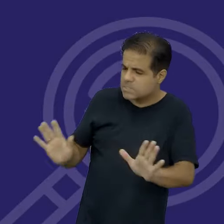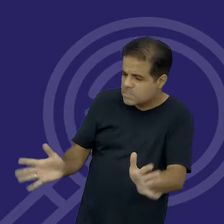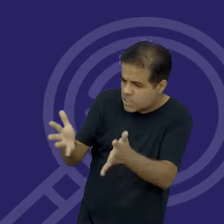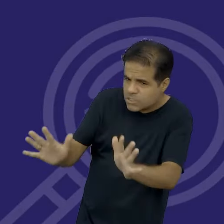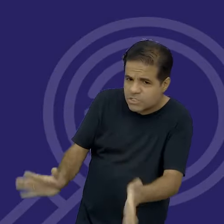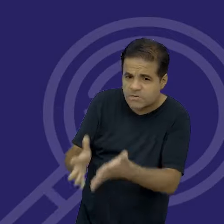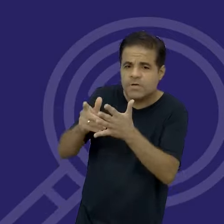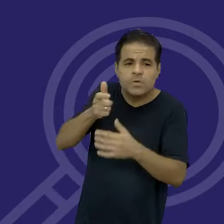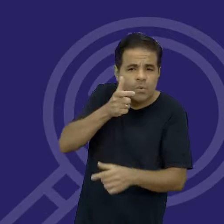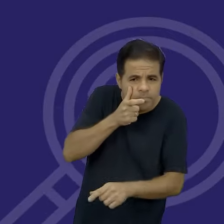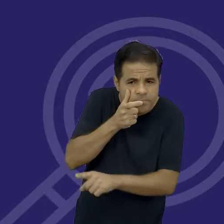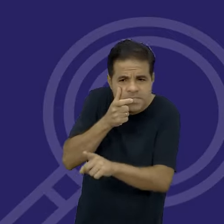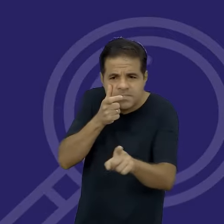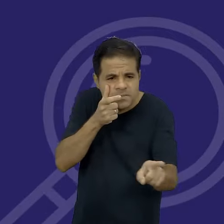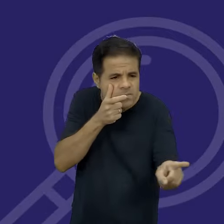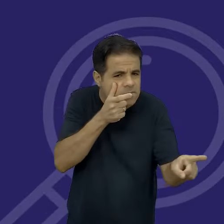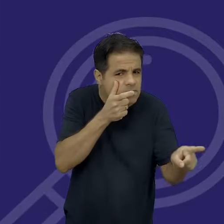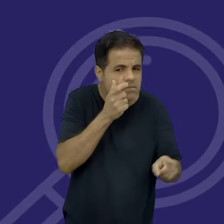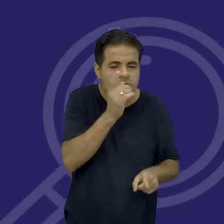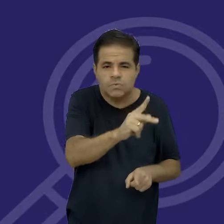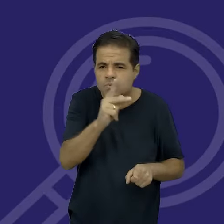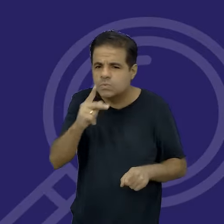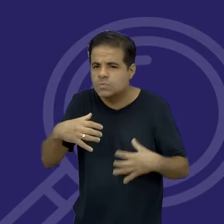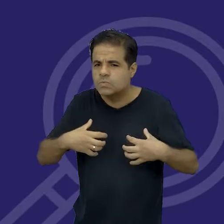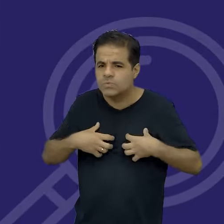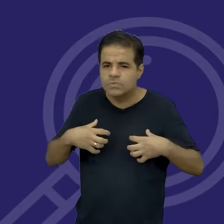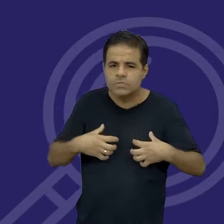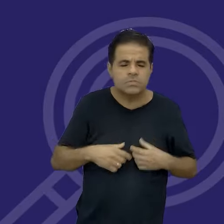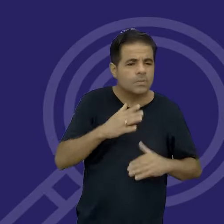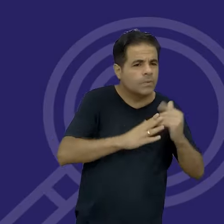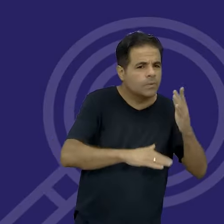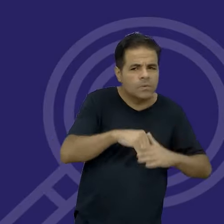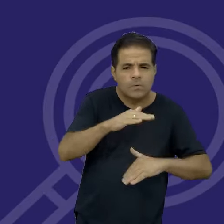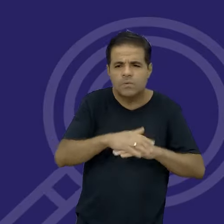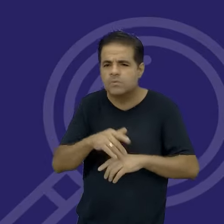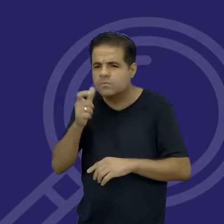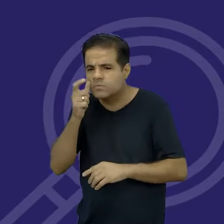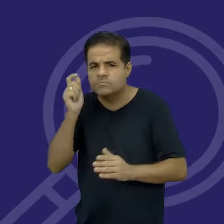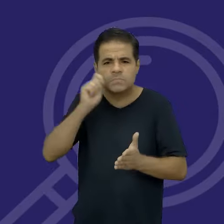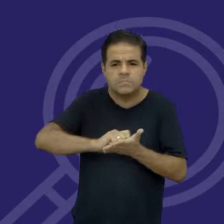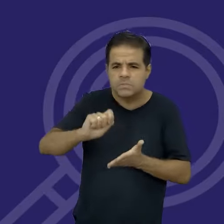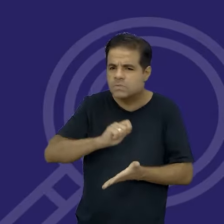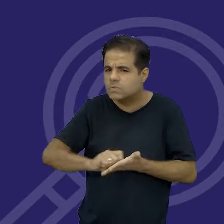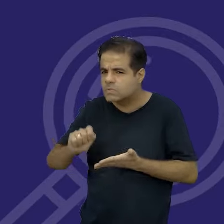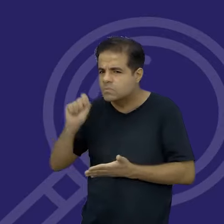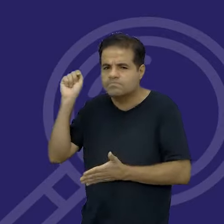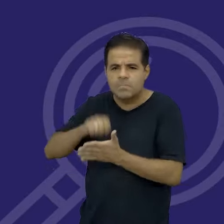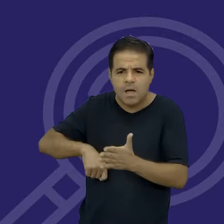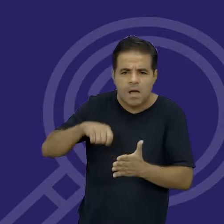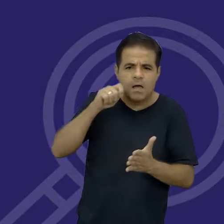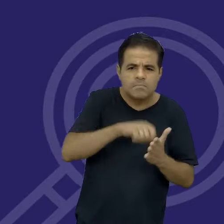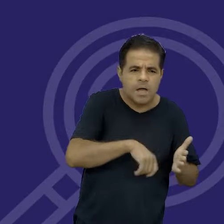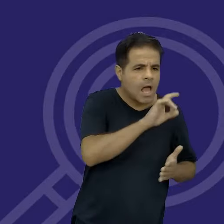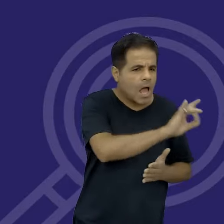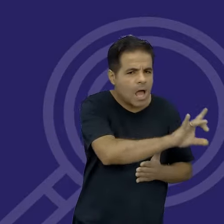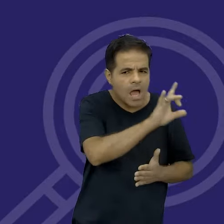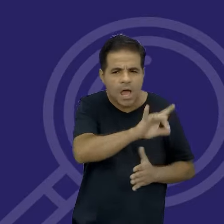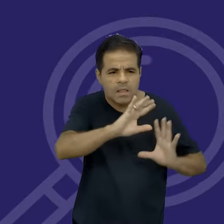alunos e observando as suas reações, realizando um registro, né, que cada grupo